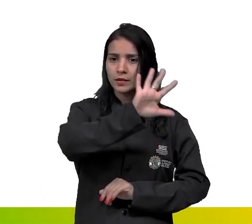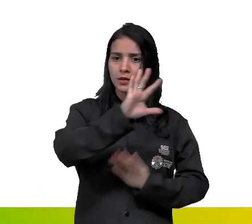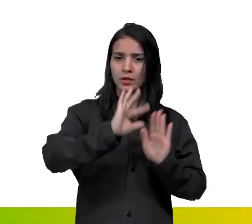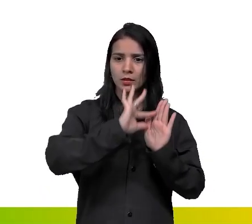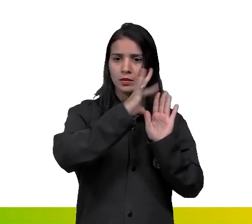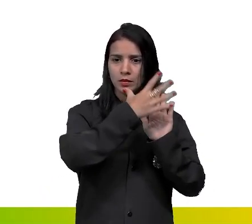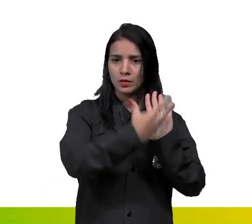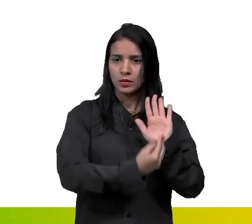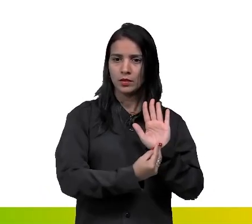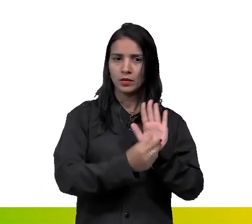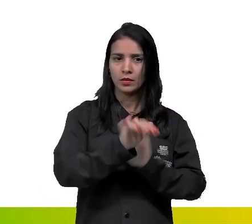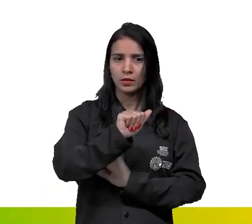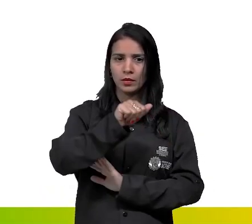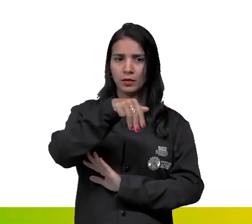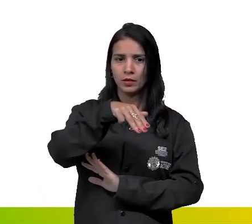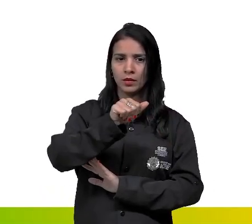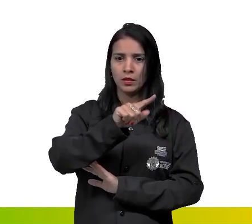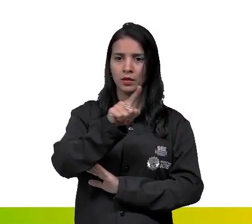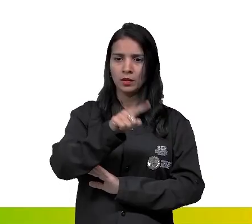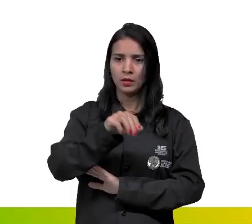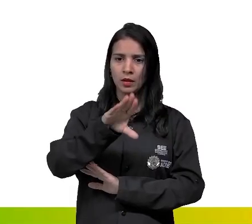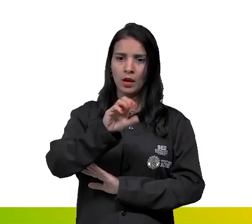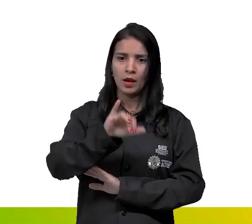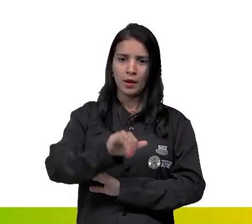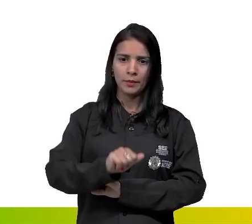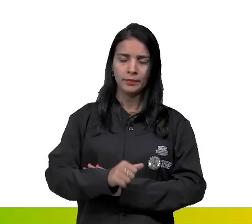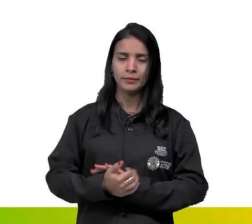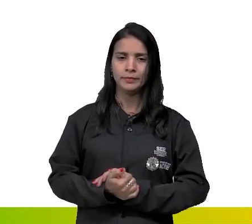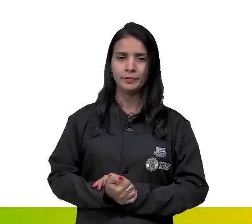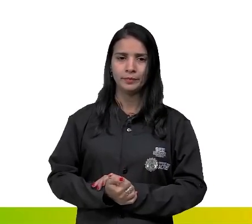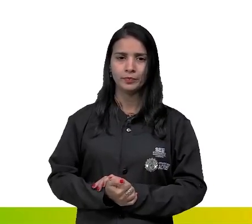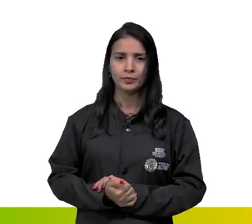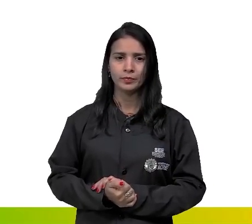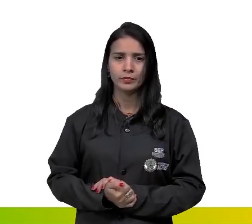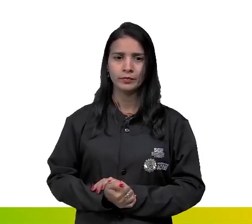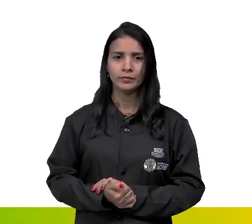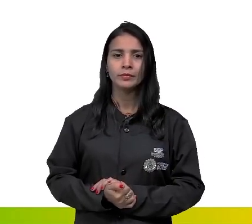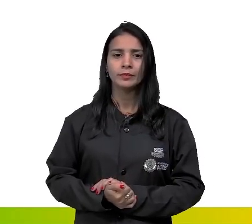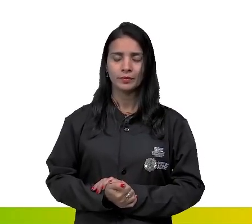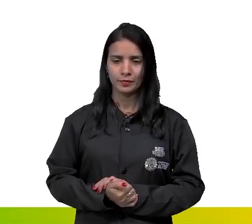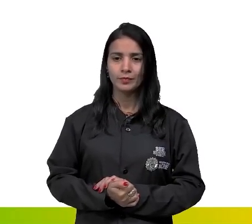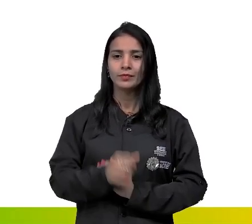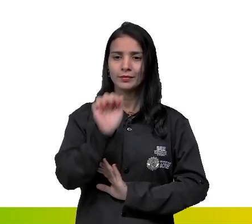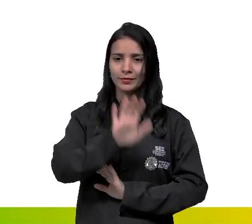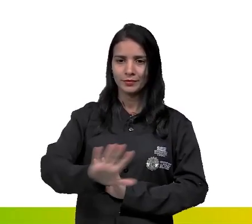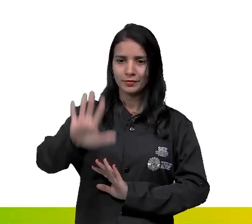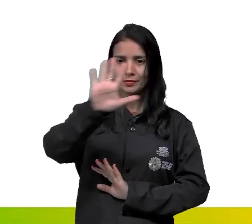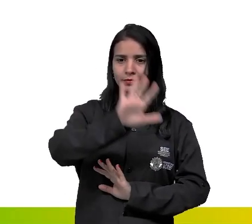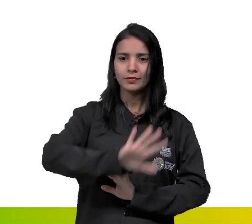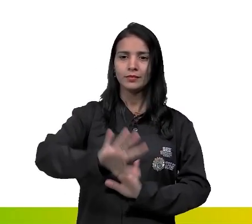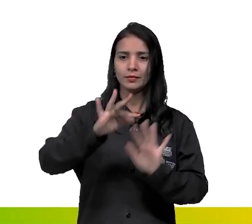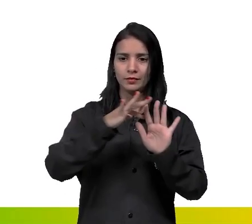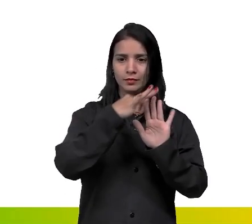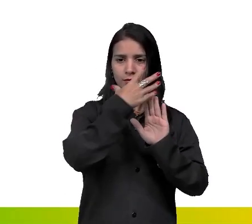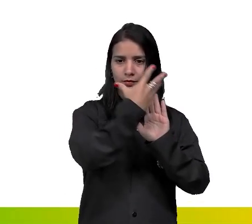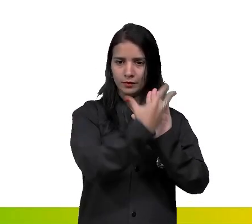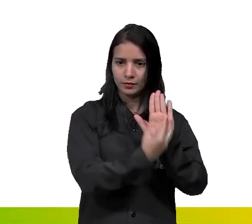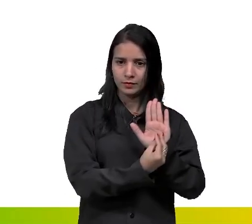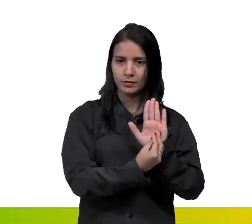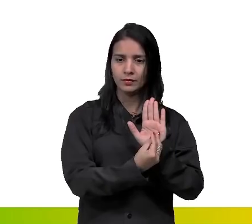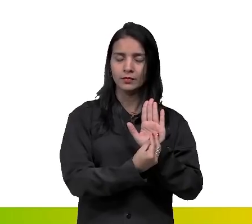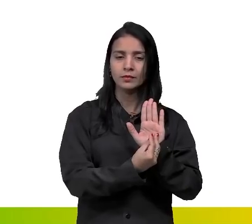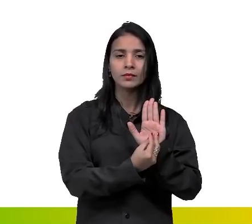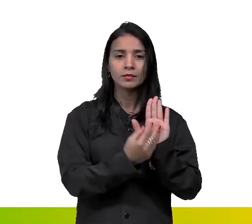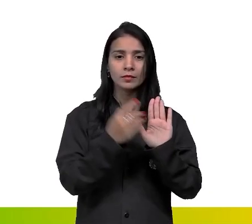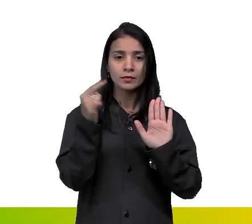aqui junto comigo? A gente vai começar aqui por ele. Bioma Amazônia, como eu já falei